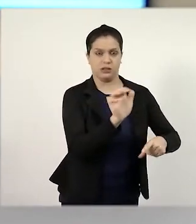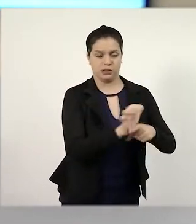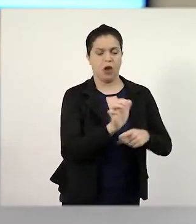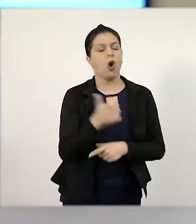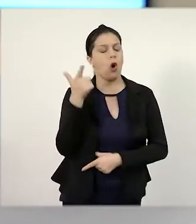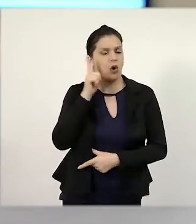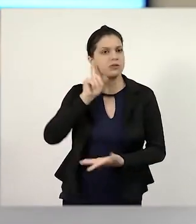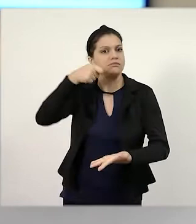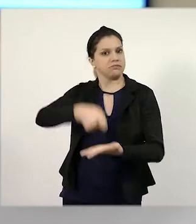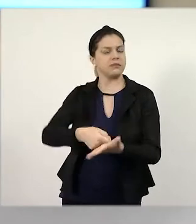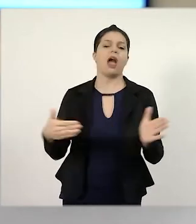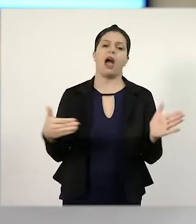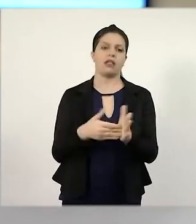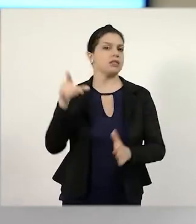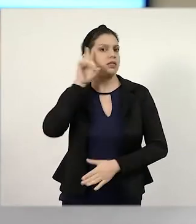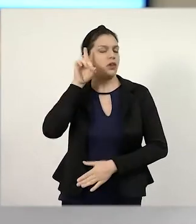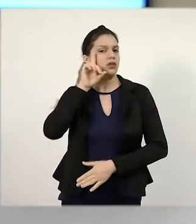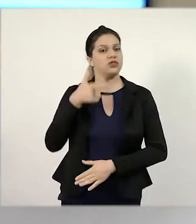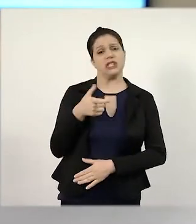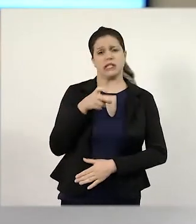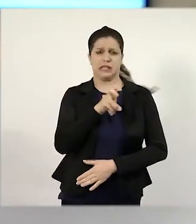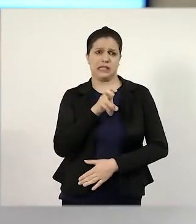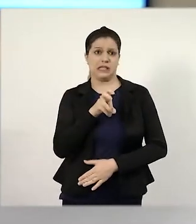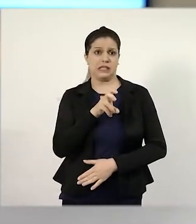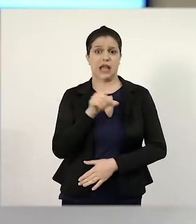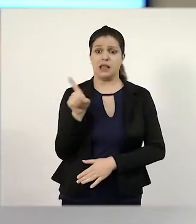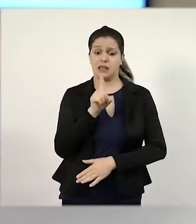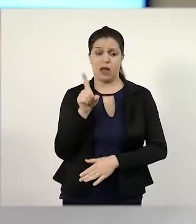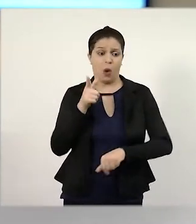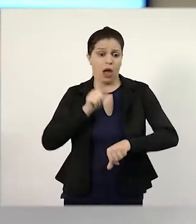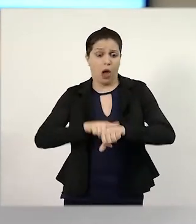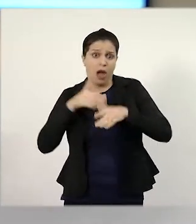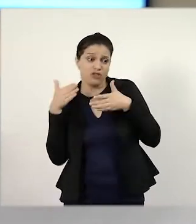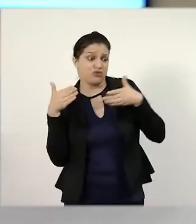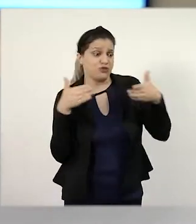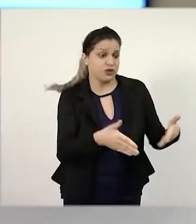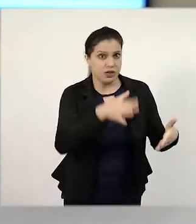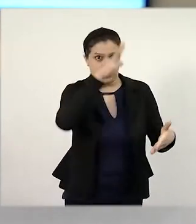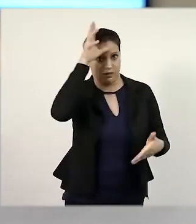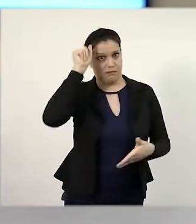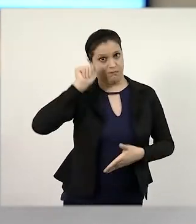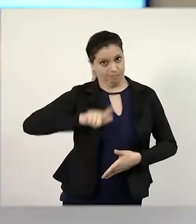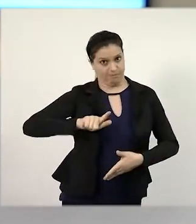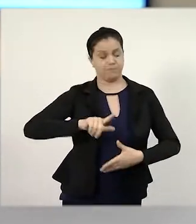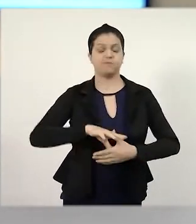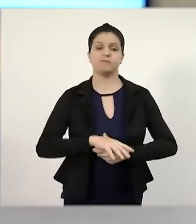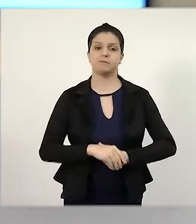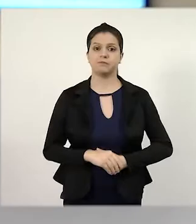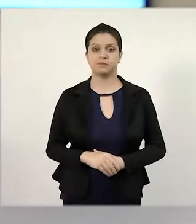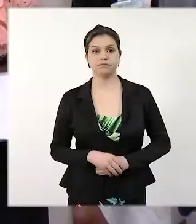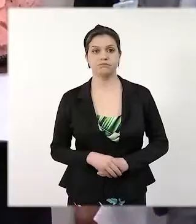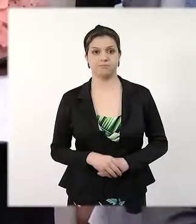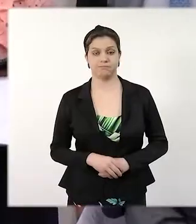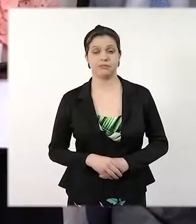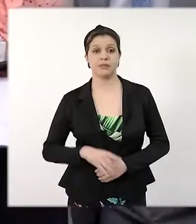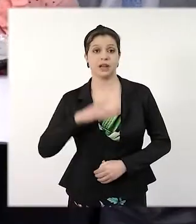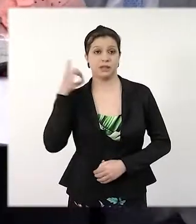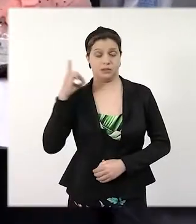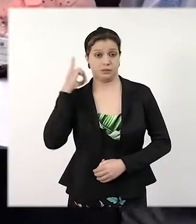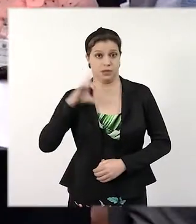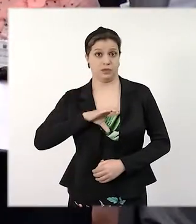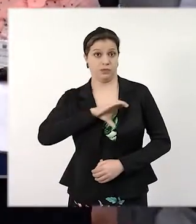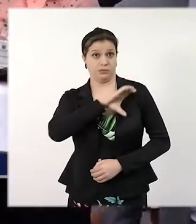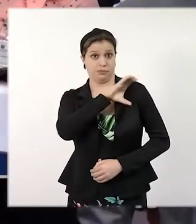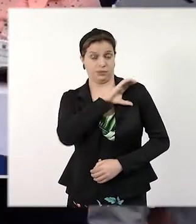Estado possam ser pagos em até 15 dias e não assim que chegam a Mato Grosso do Sul. O